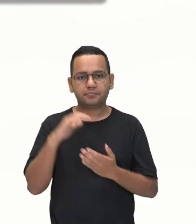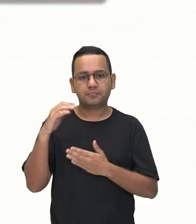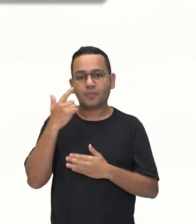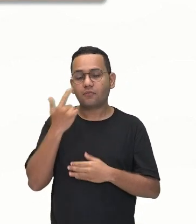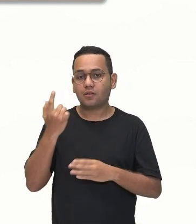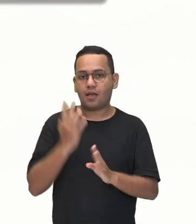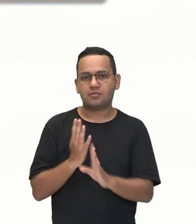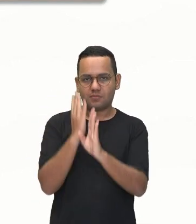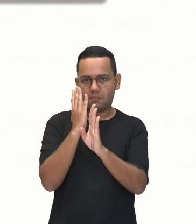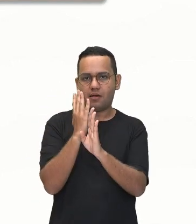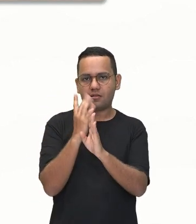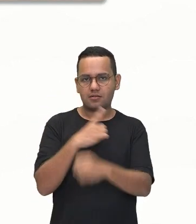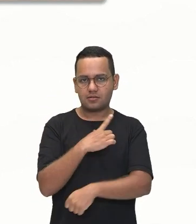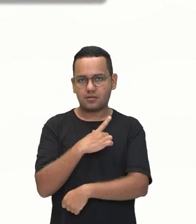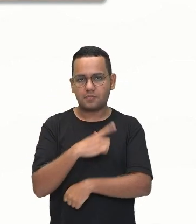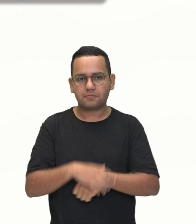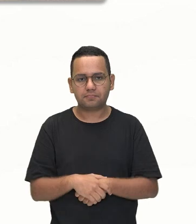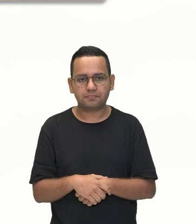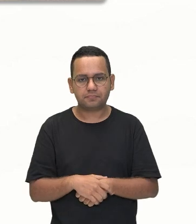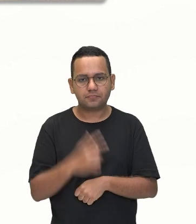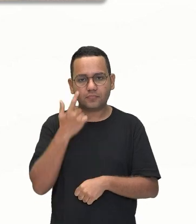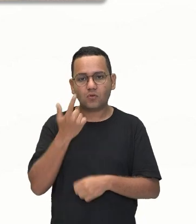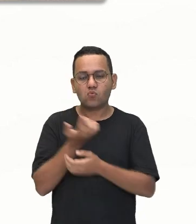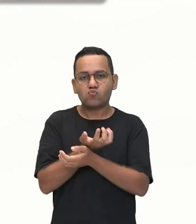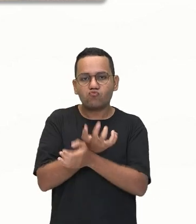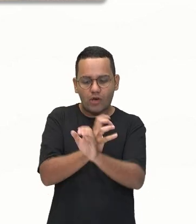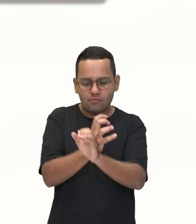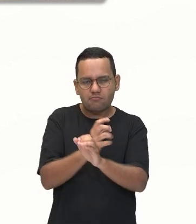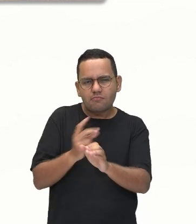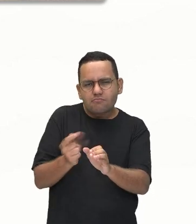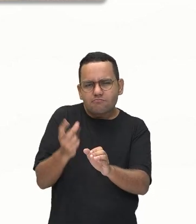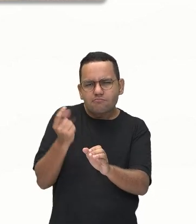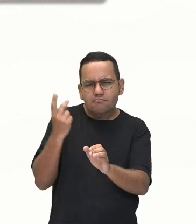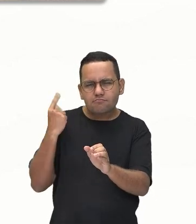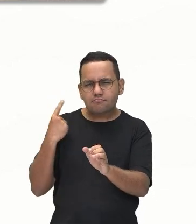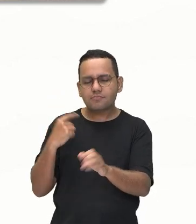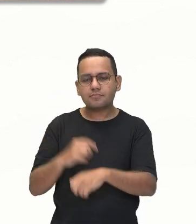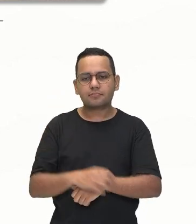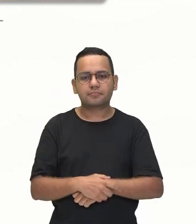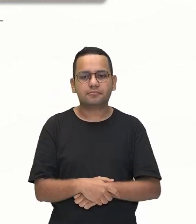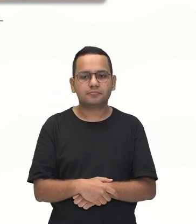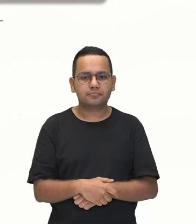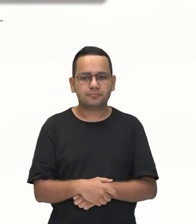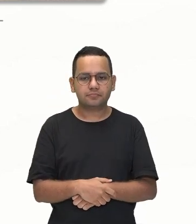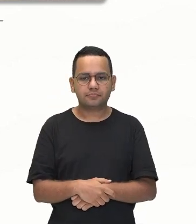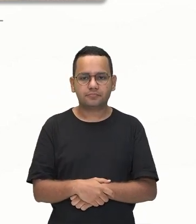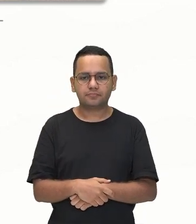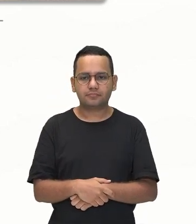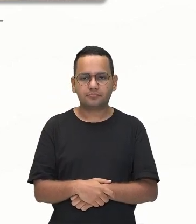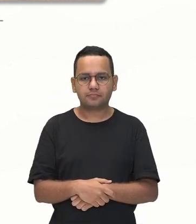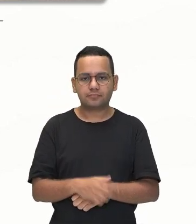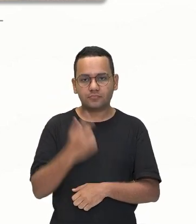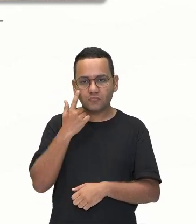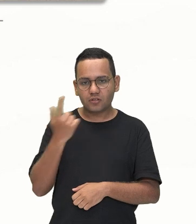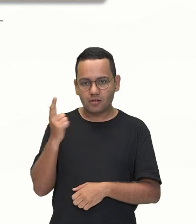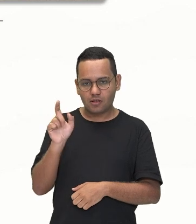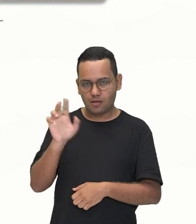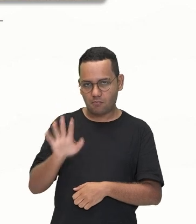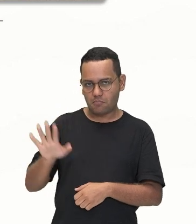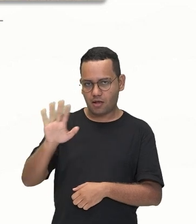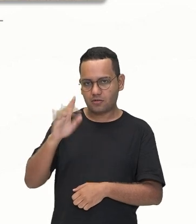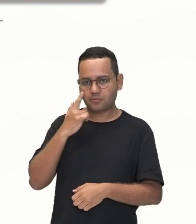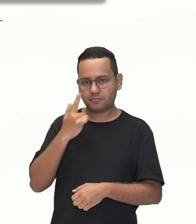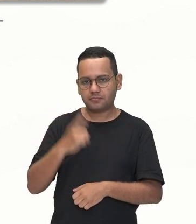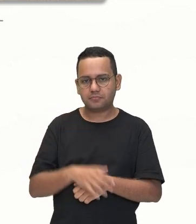os fósseis, né? Aqui já foi mostrado para vocês lá uma concha, né? E aqui nós temos